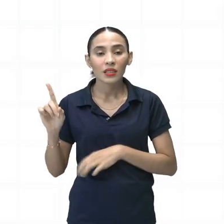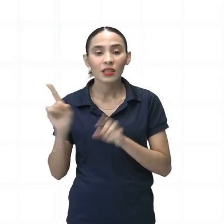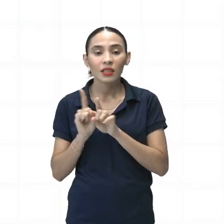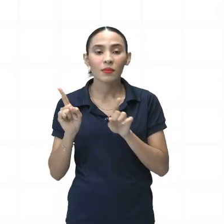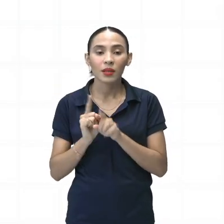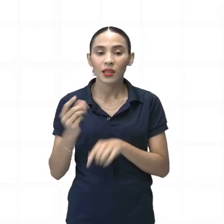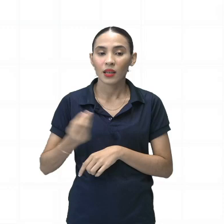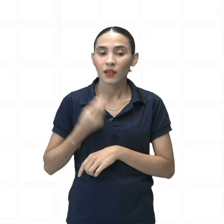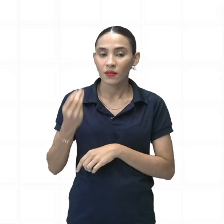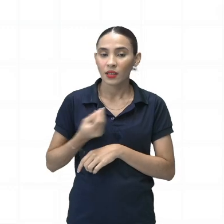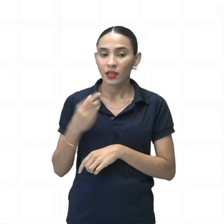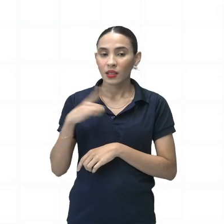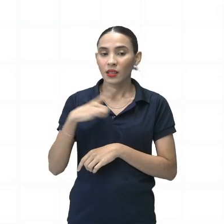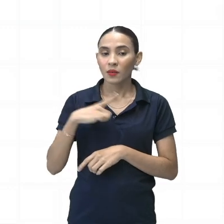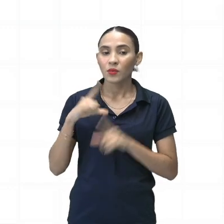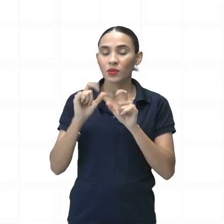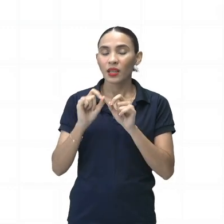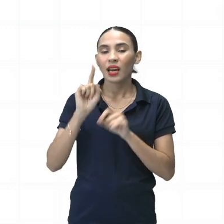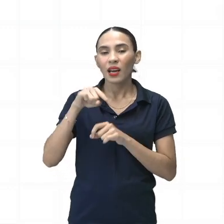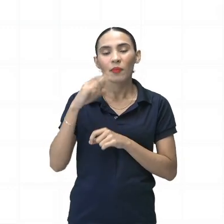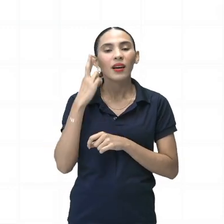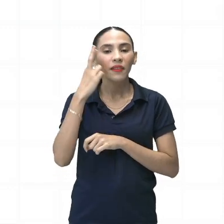errada.